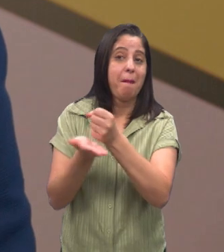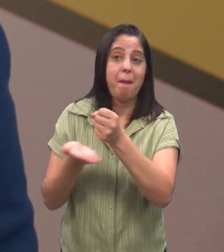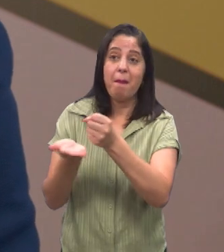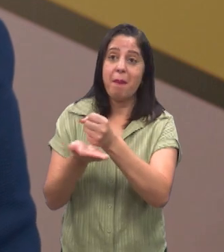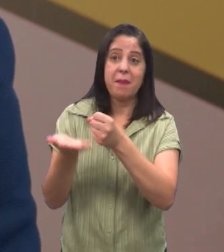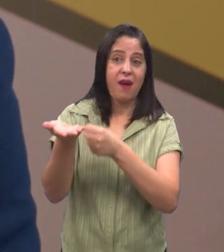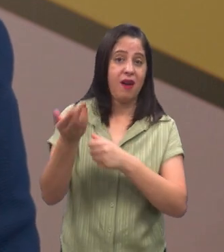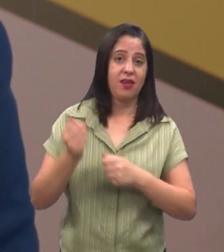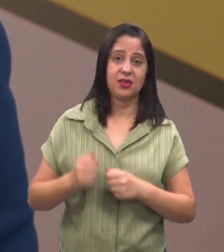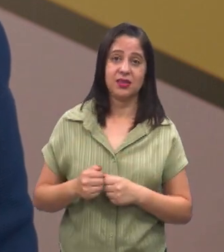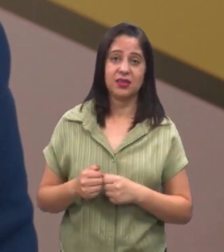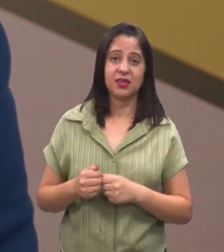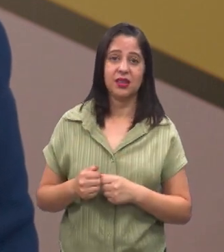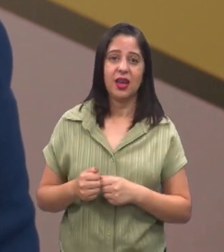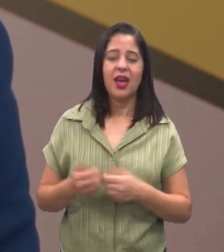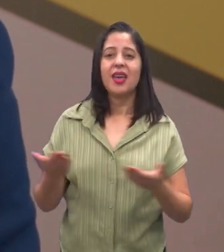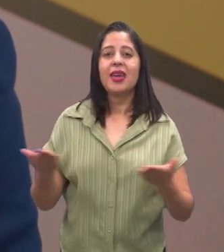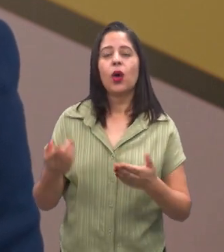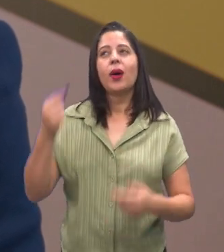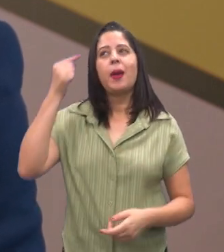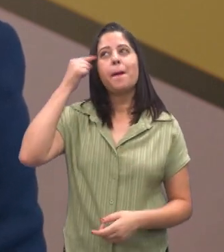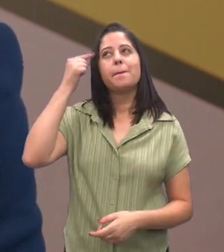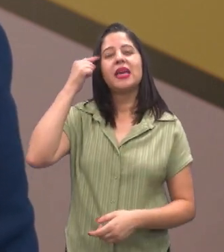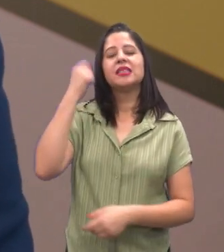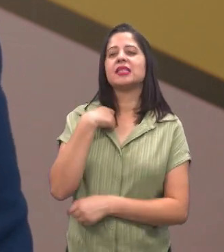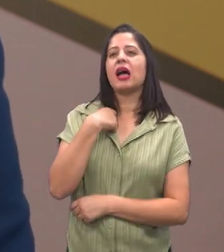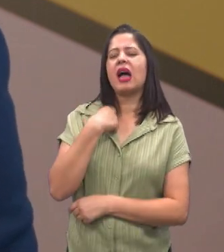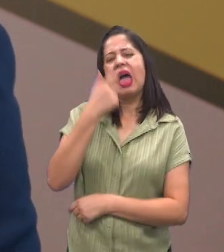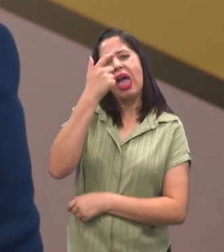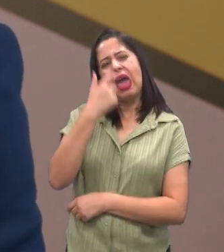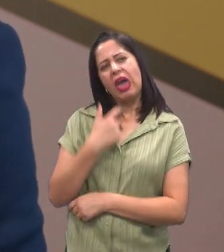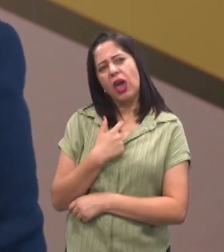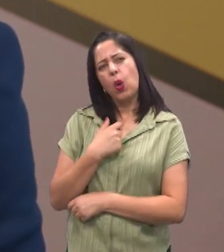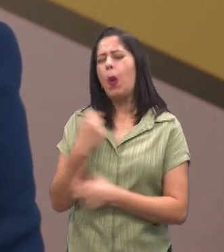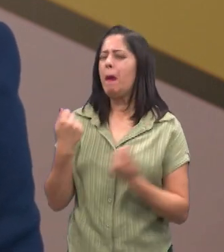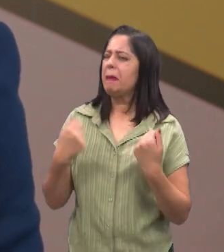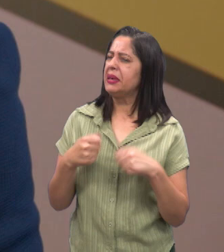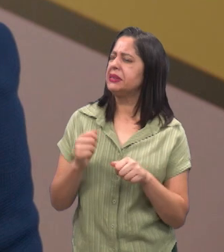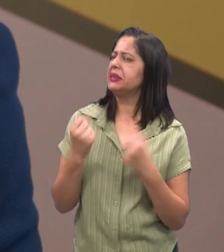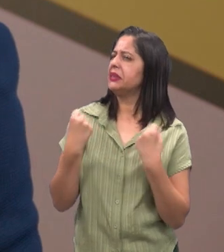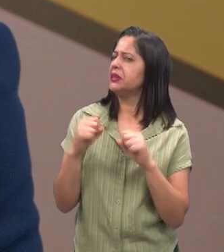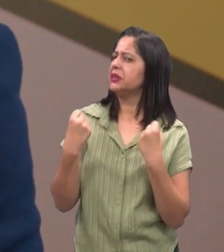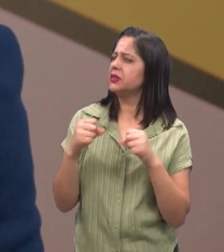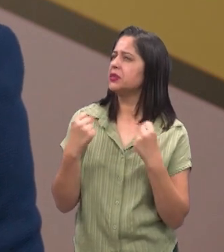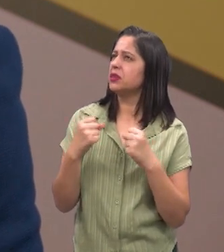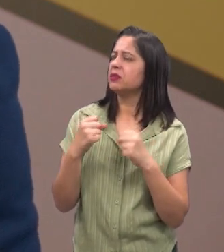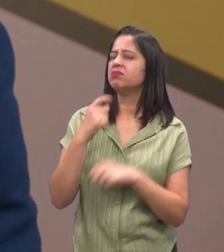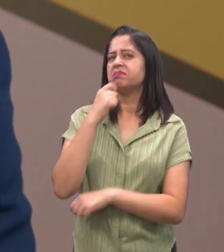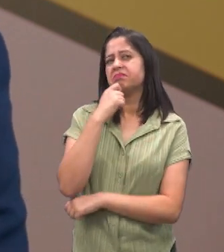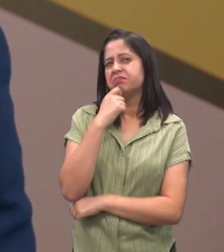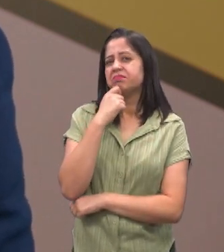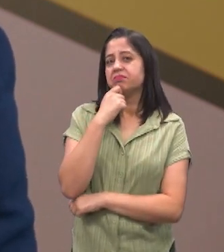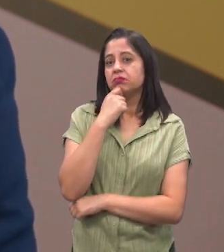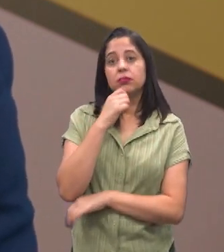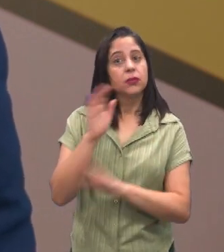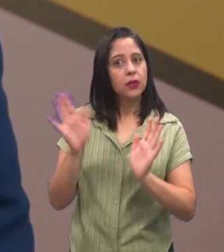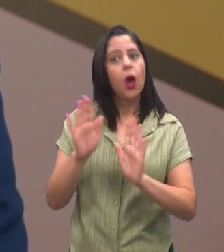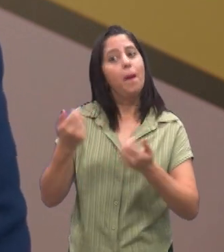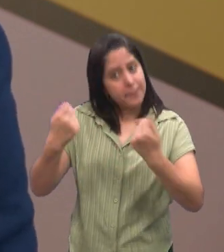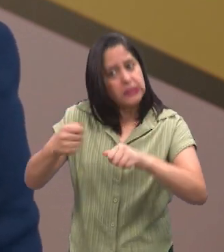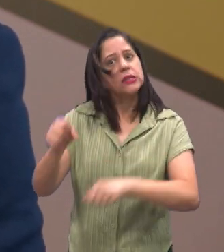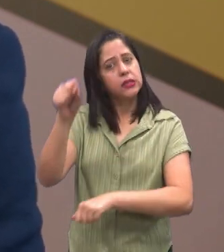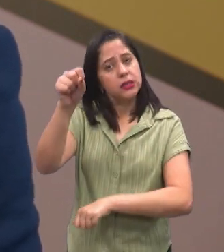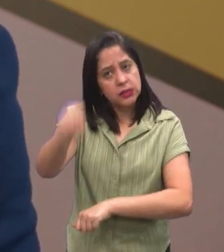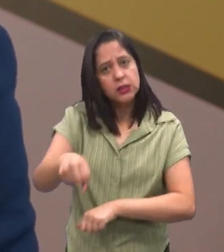todos nós, que a pergunta que fica não é assim, se devo fazer, né? O dever fazer ou não é